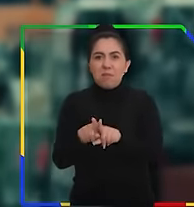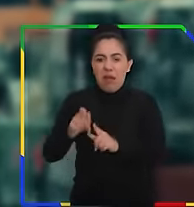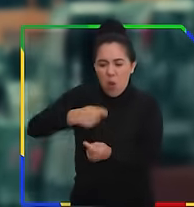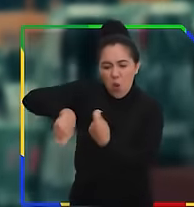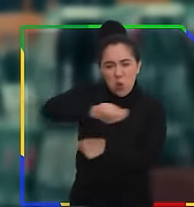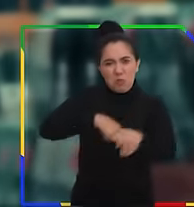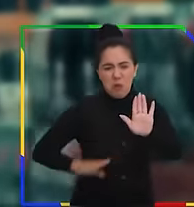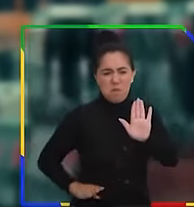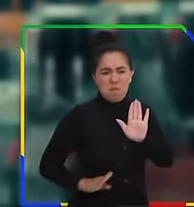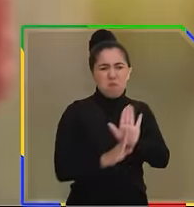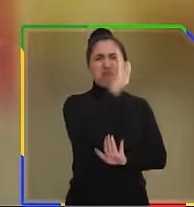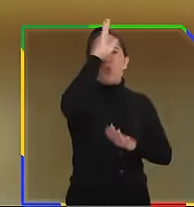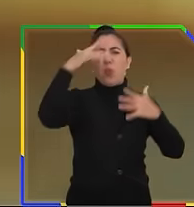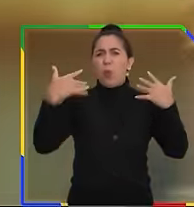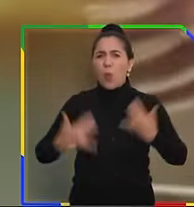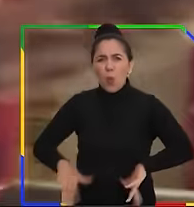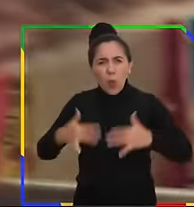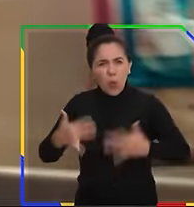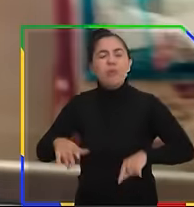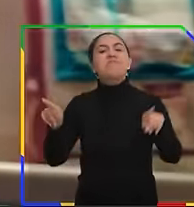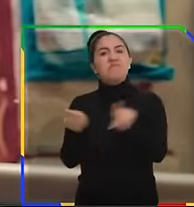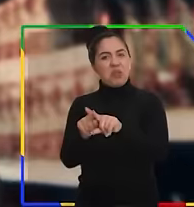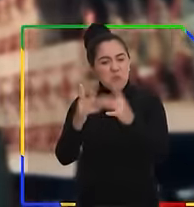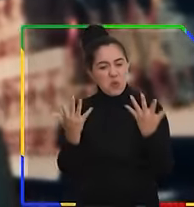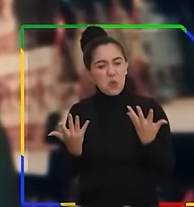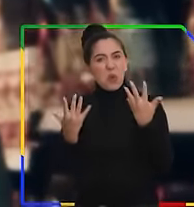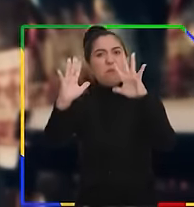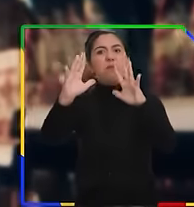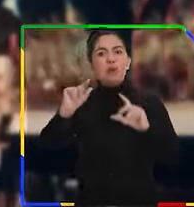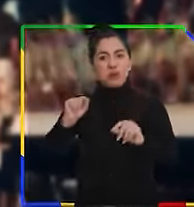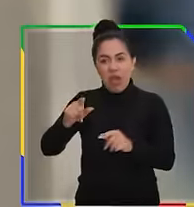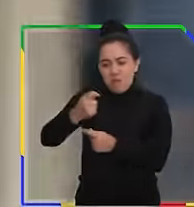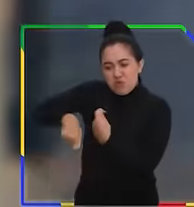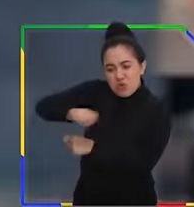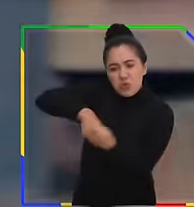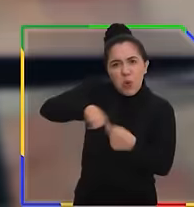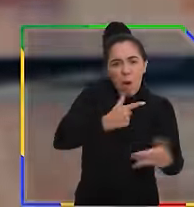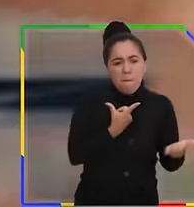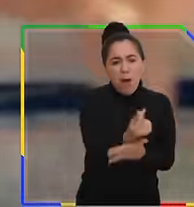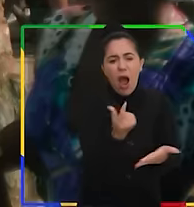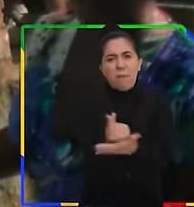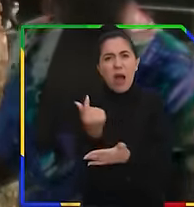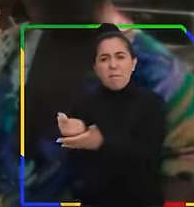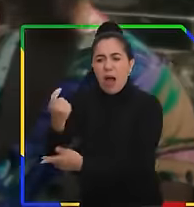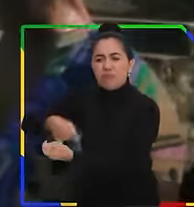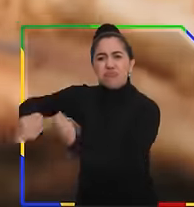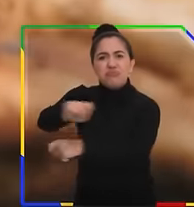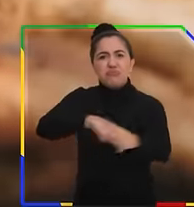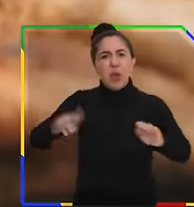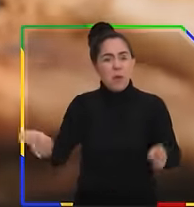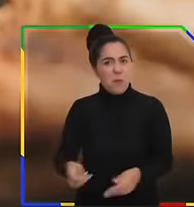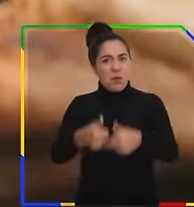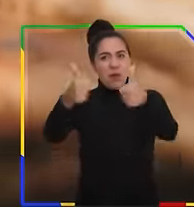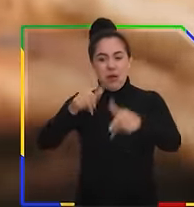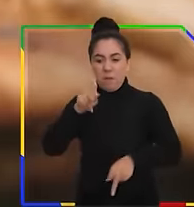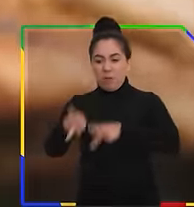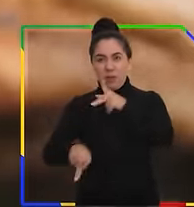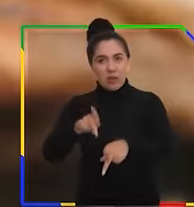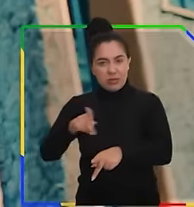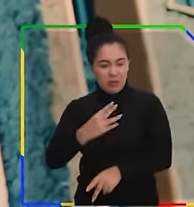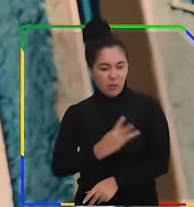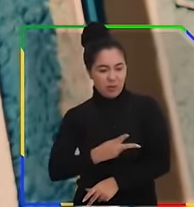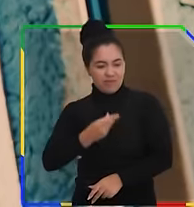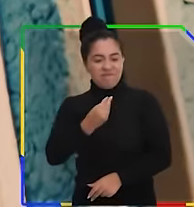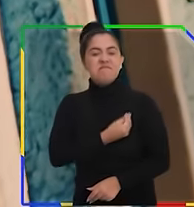e o crescimento da economia. Por isso, comemoramos o aumento do poder de compra e a melhoria da qualidade de vida da